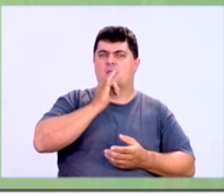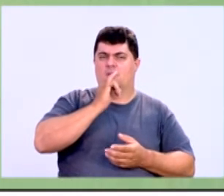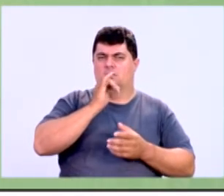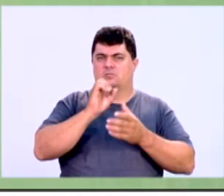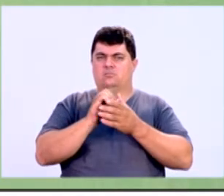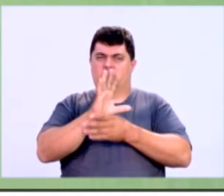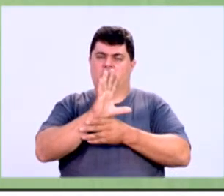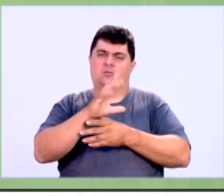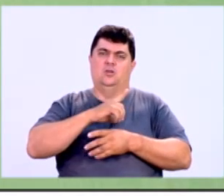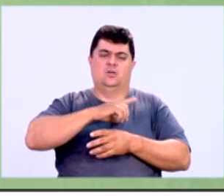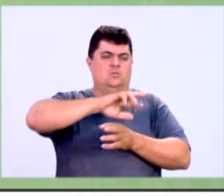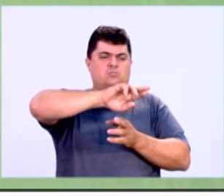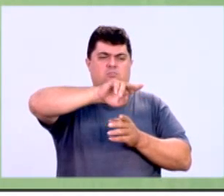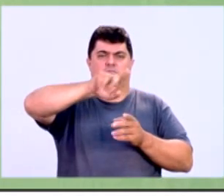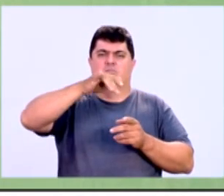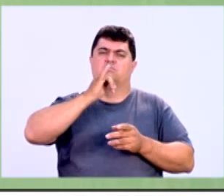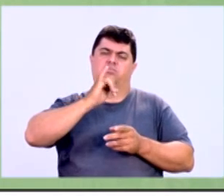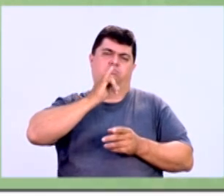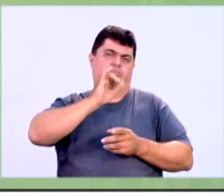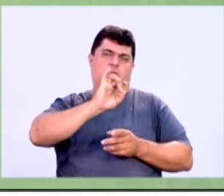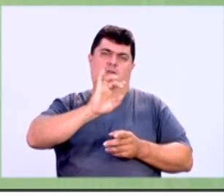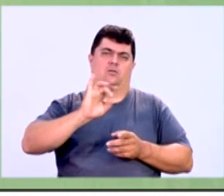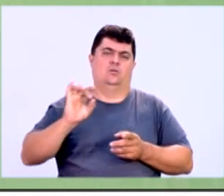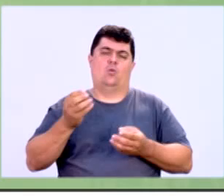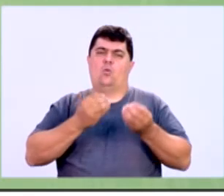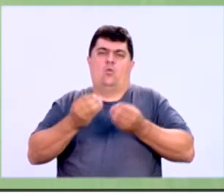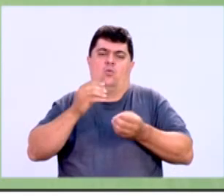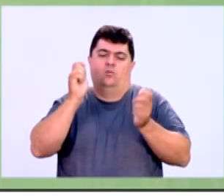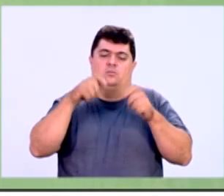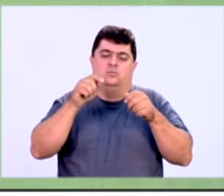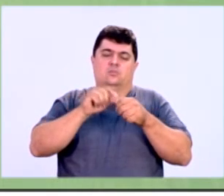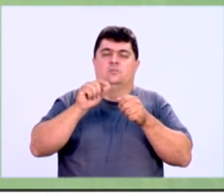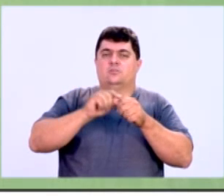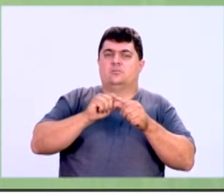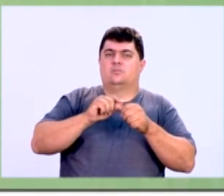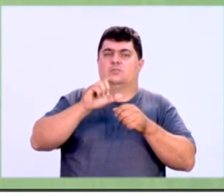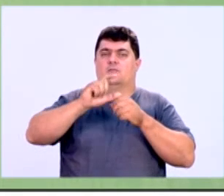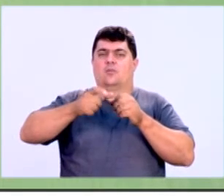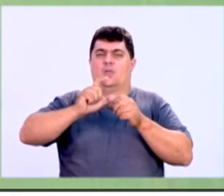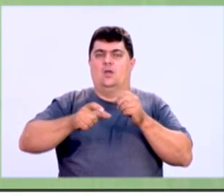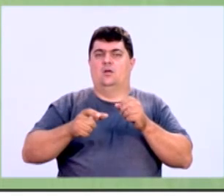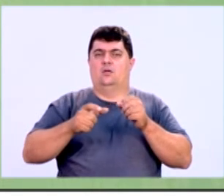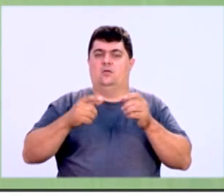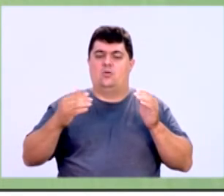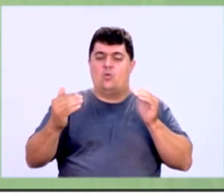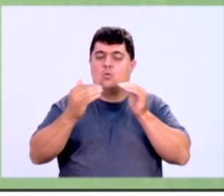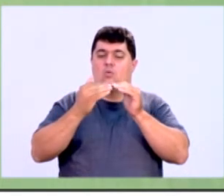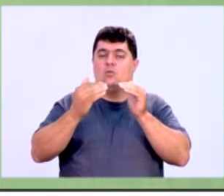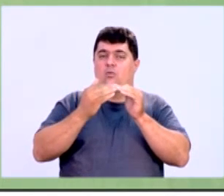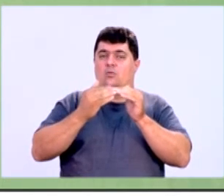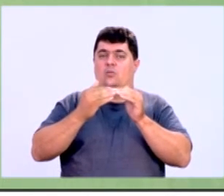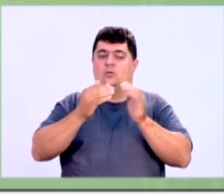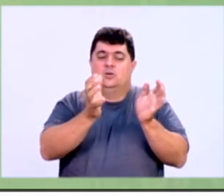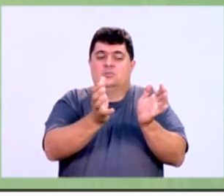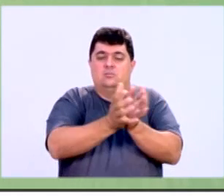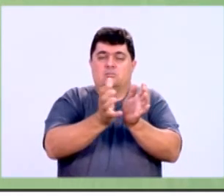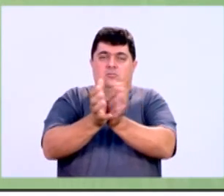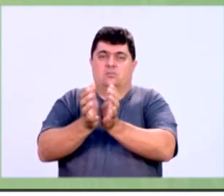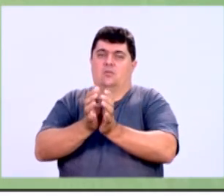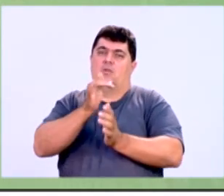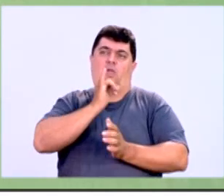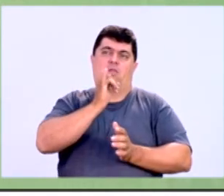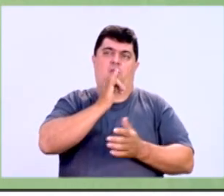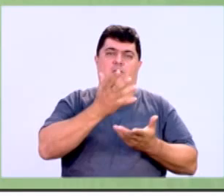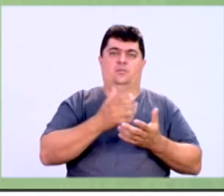aqui vários exemplos de como a gente pode trabalhar alguns conteúdos de acordo com a característica da turma. Por